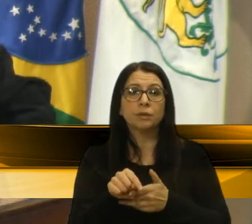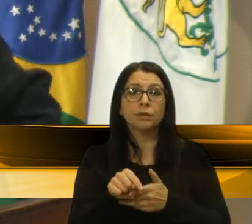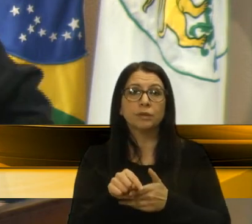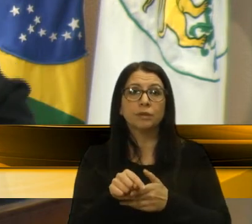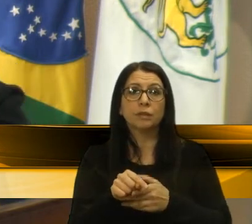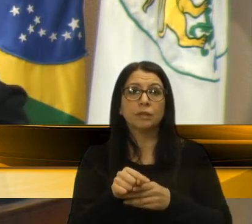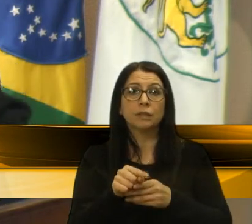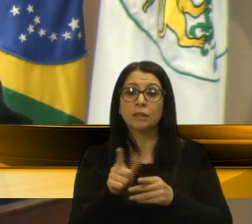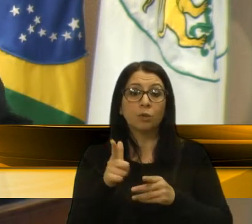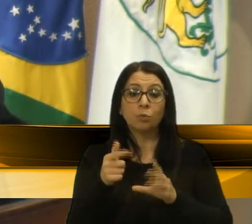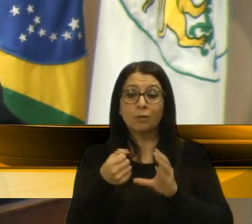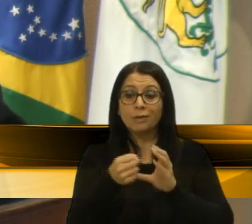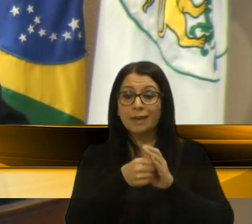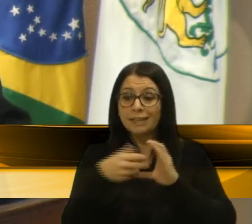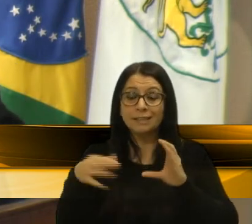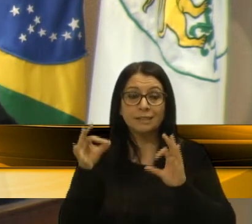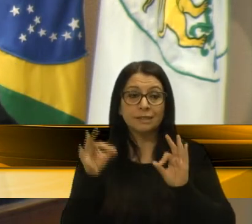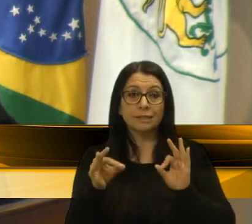descaracterizar